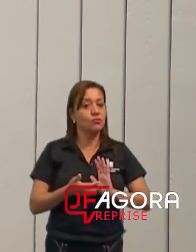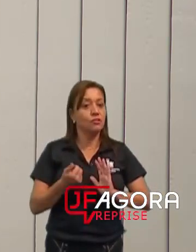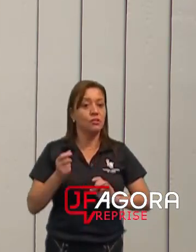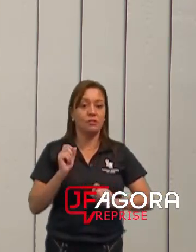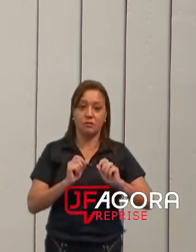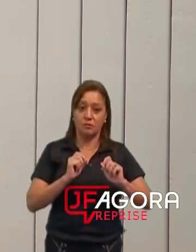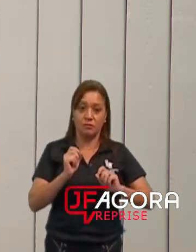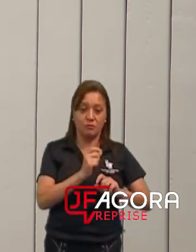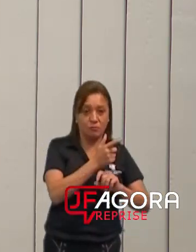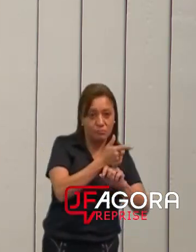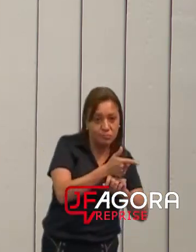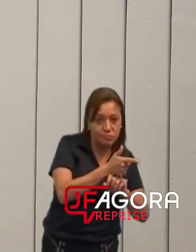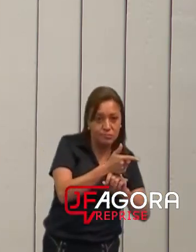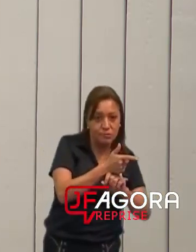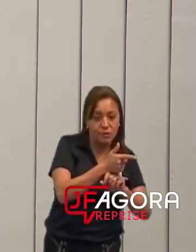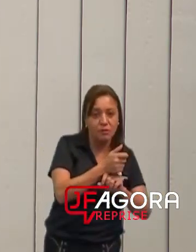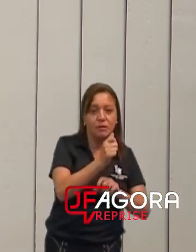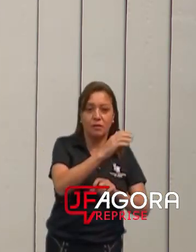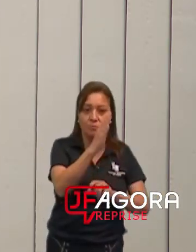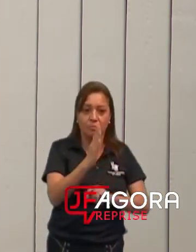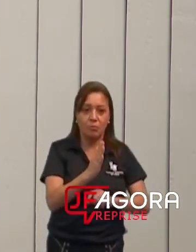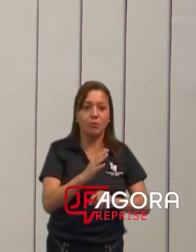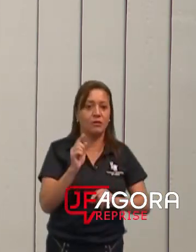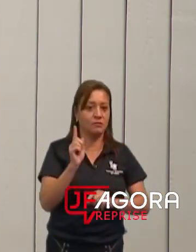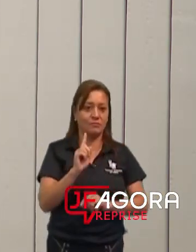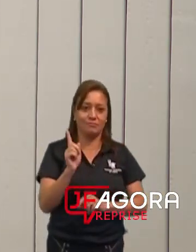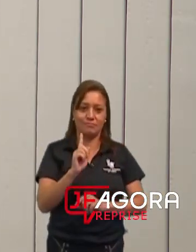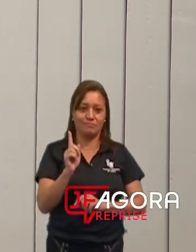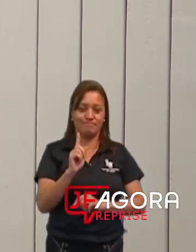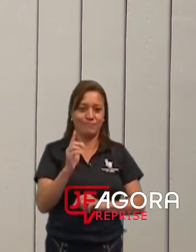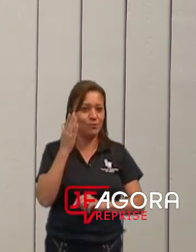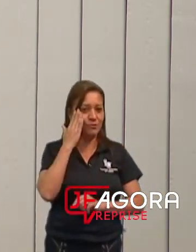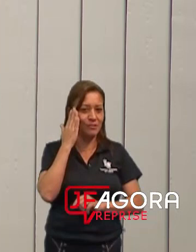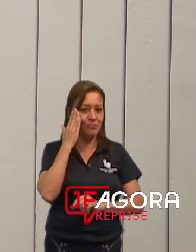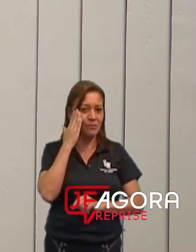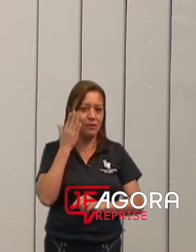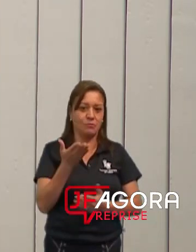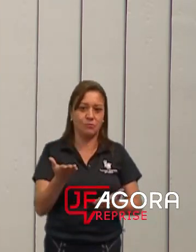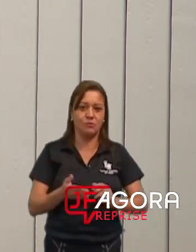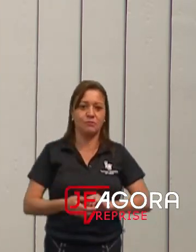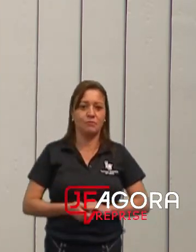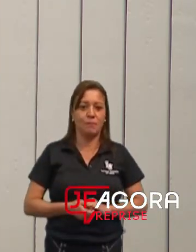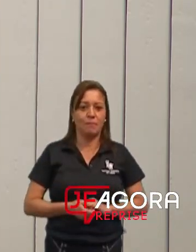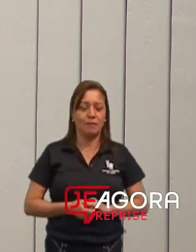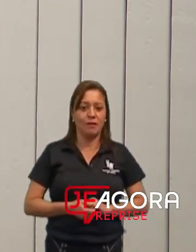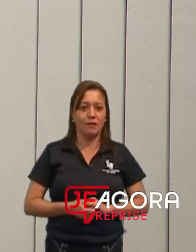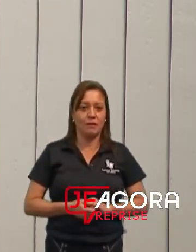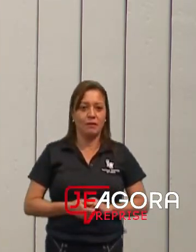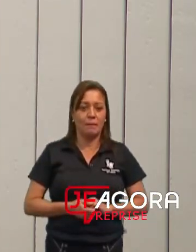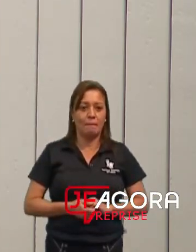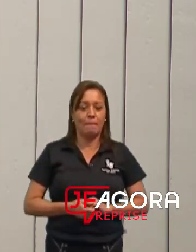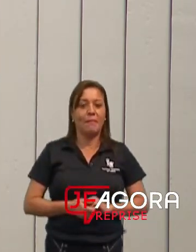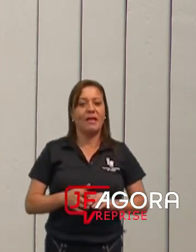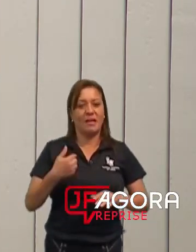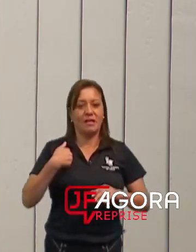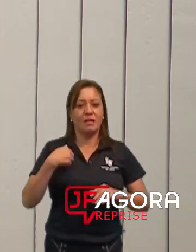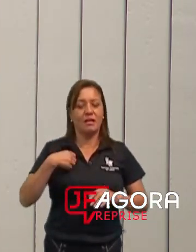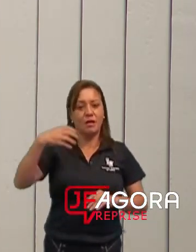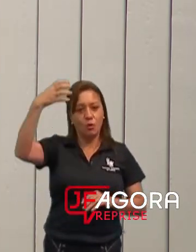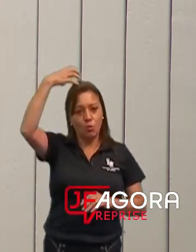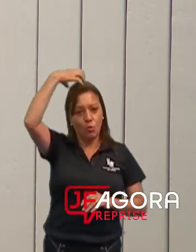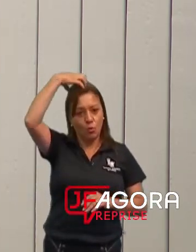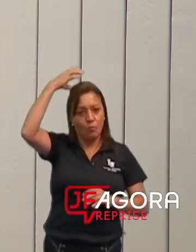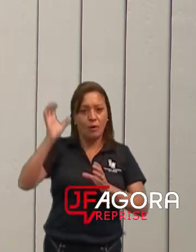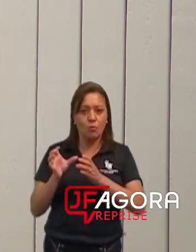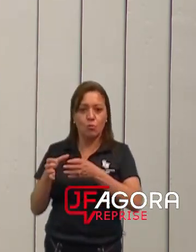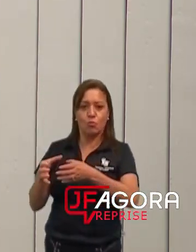que está desarmando a população, a gente sabe como que chega, todo mundo sabe, gente. É enxugar gelo, querer culpar um